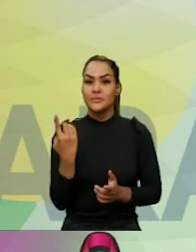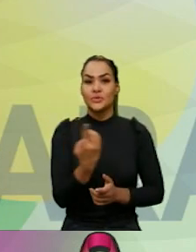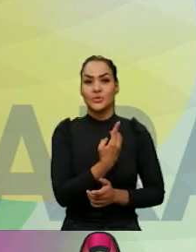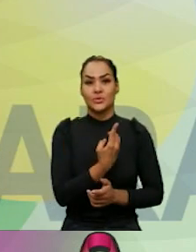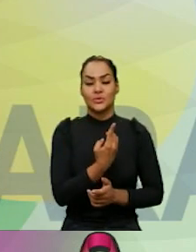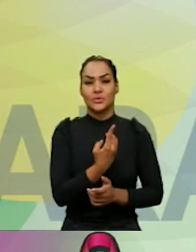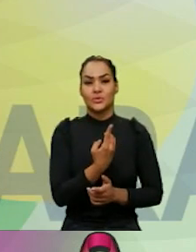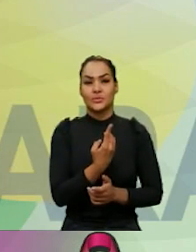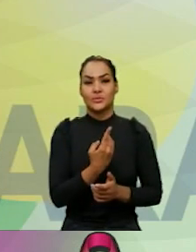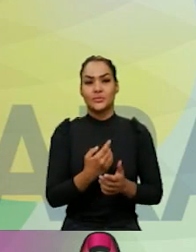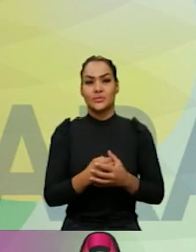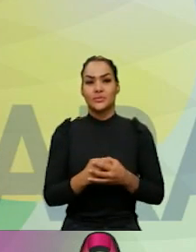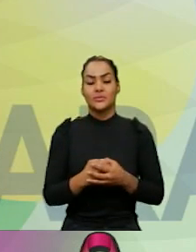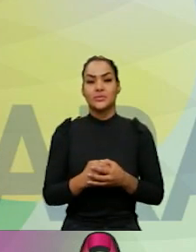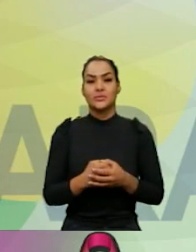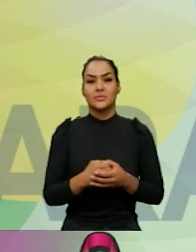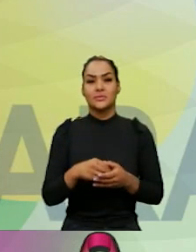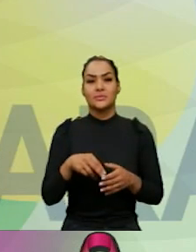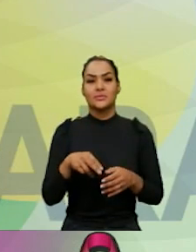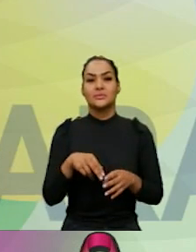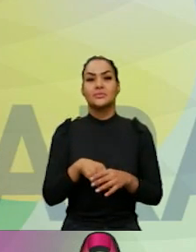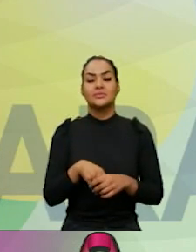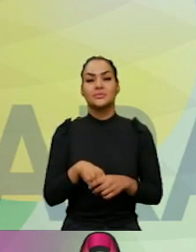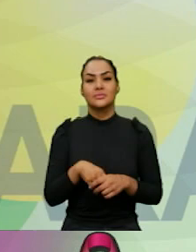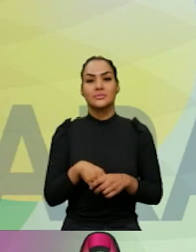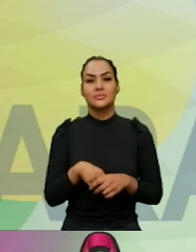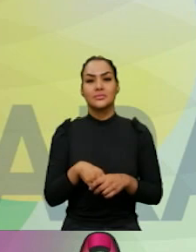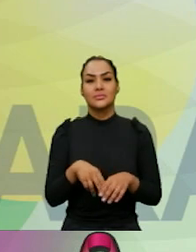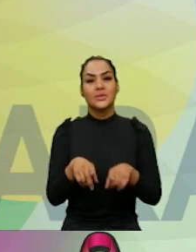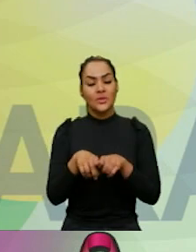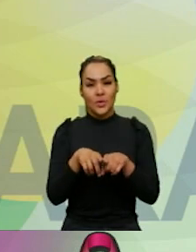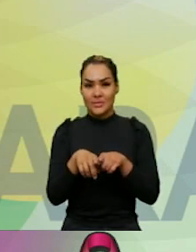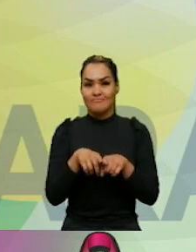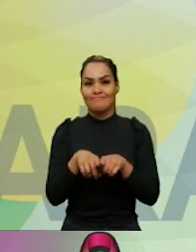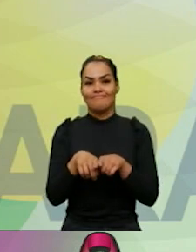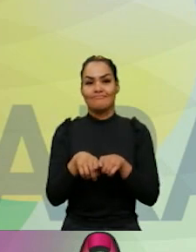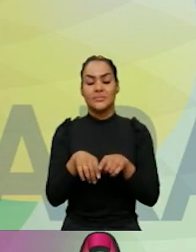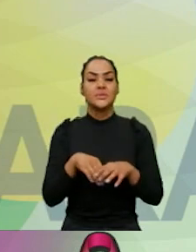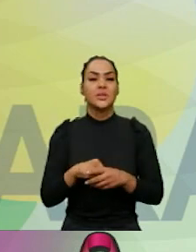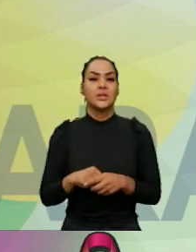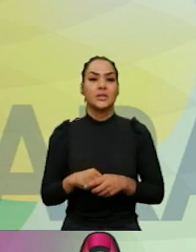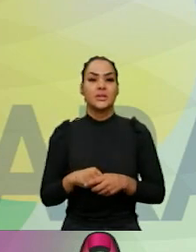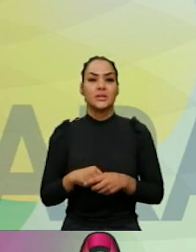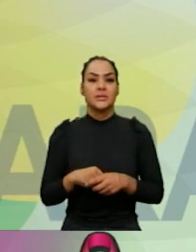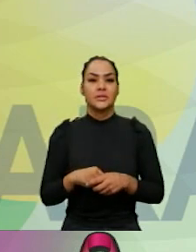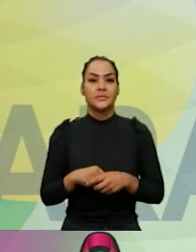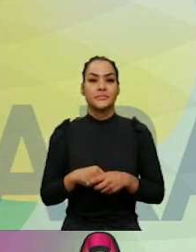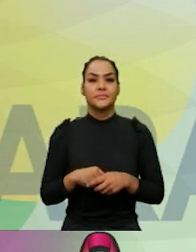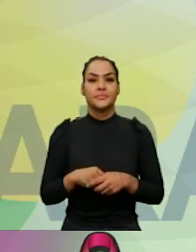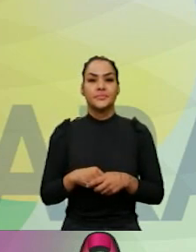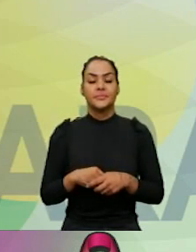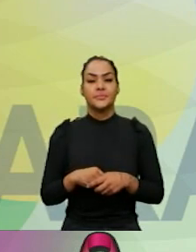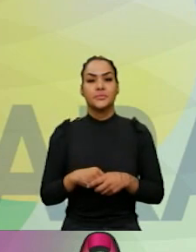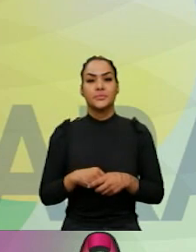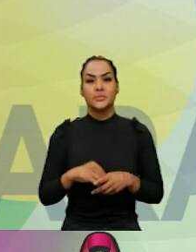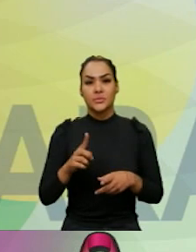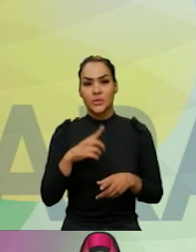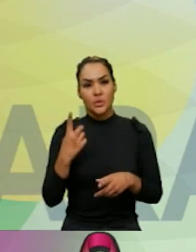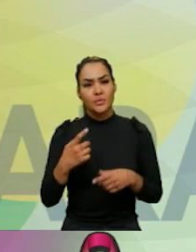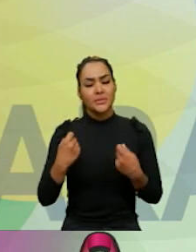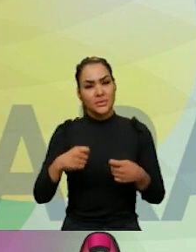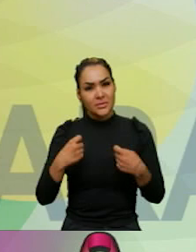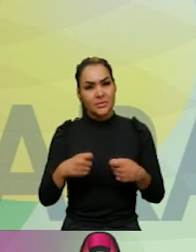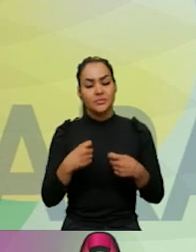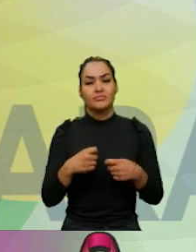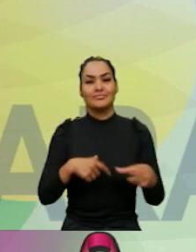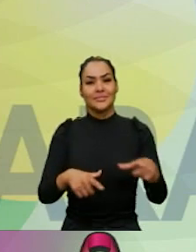E mais ou menos bons, nem bom, nem ruim. É preciso colocarmos em prática